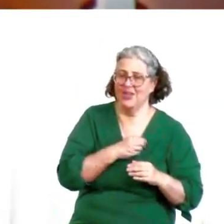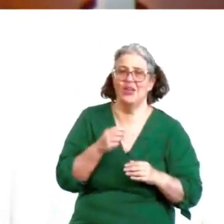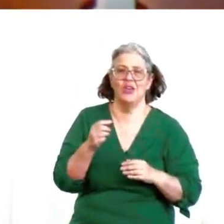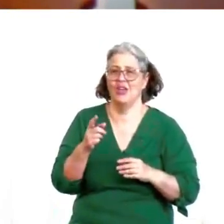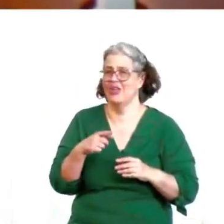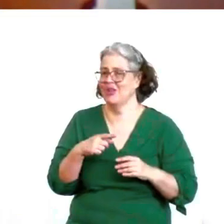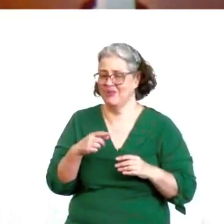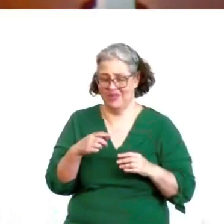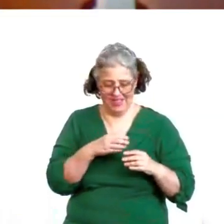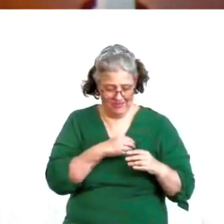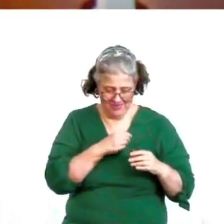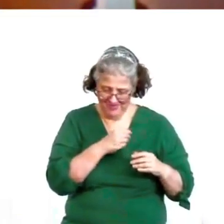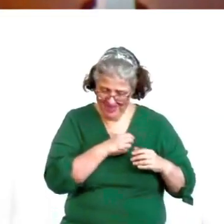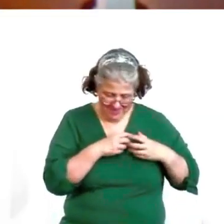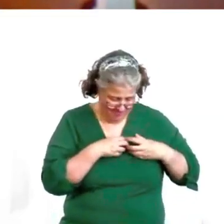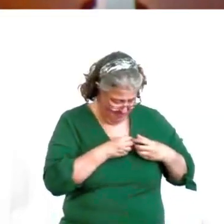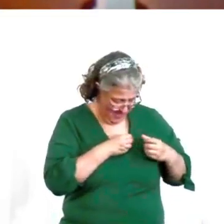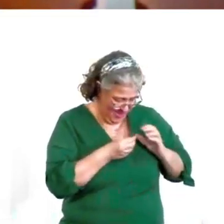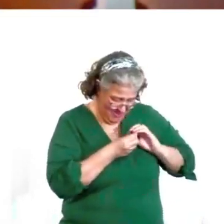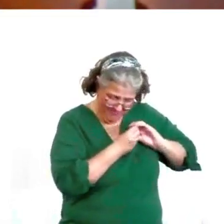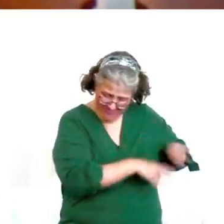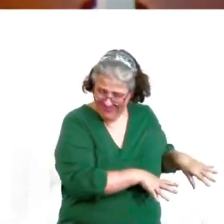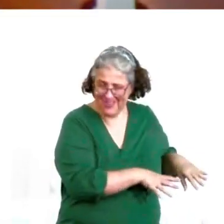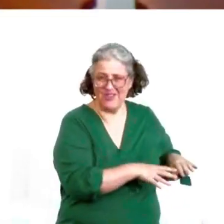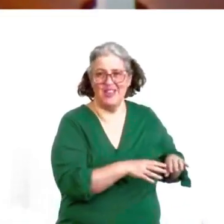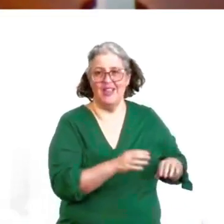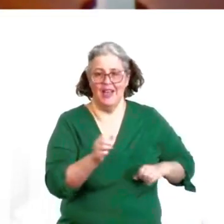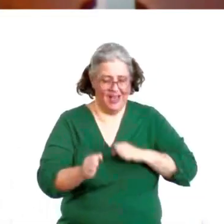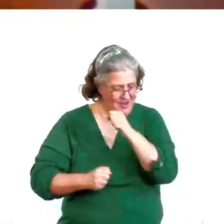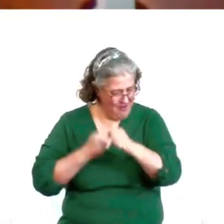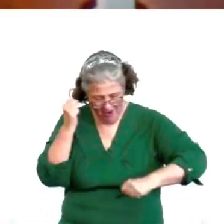a carreira que nos está proposta, olhando firmemente para o autor e consumador da fé.